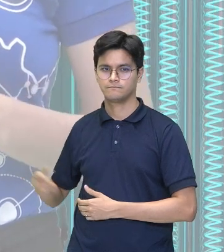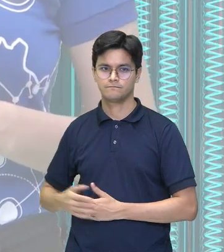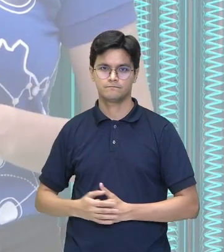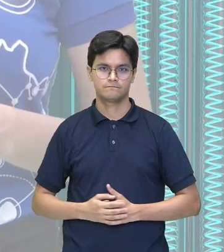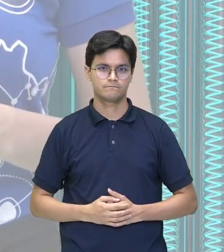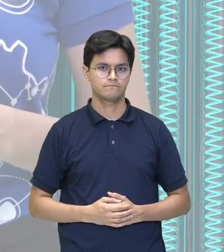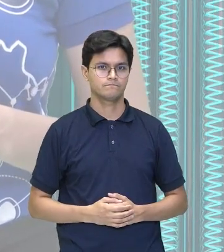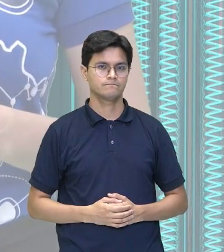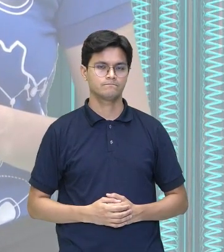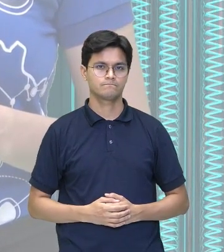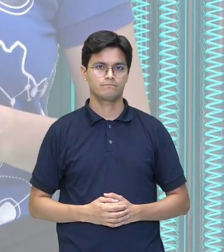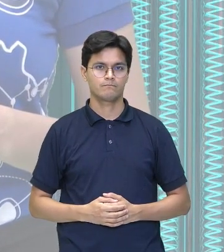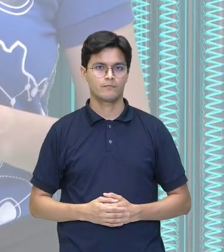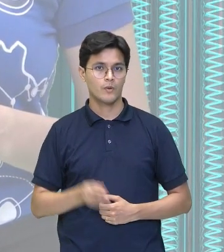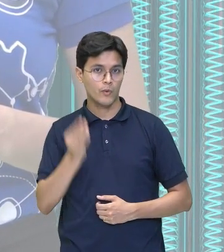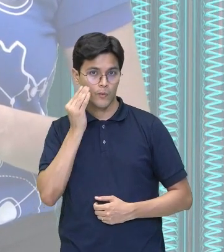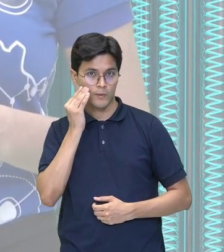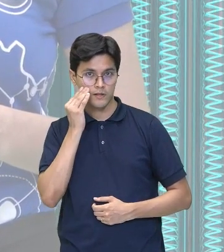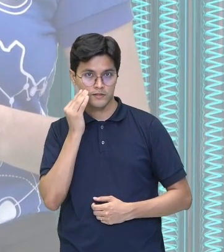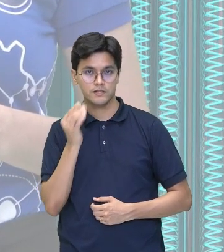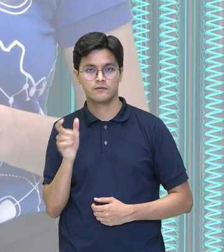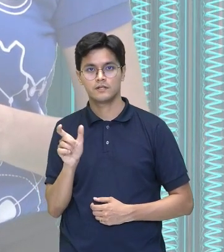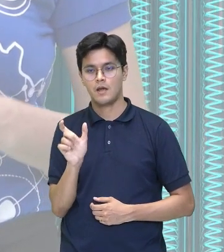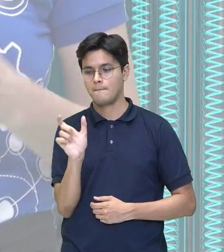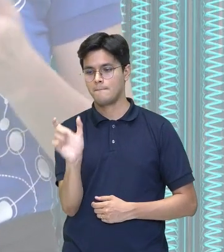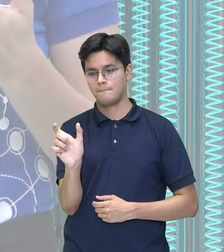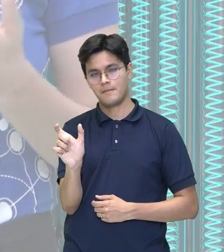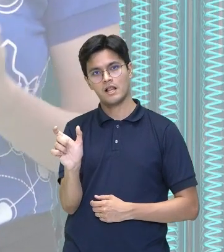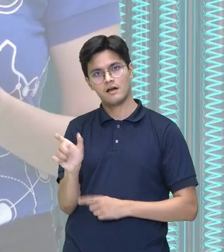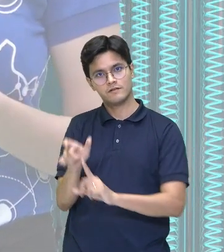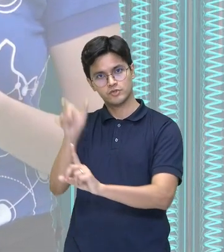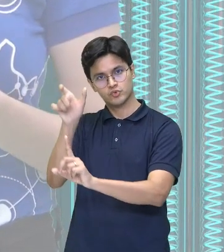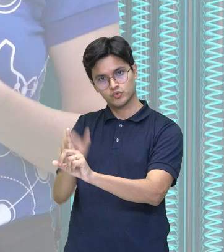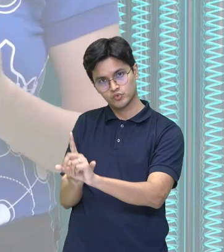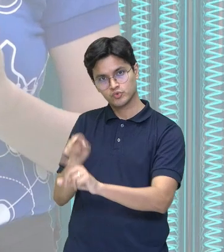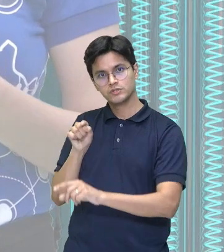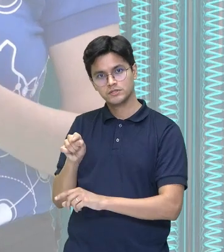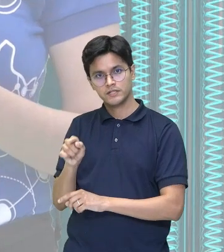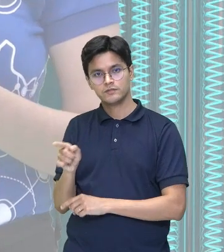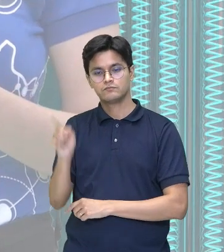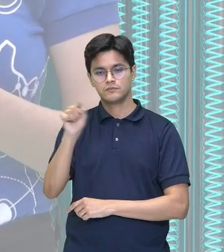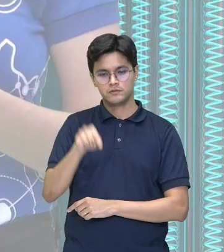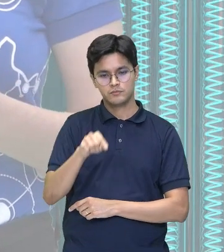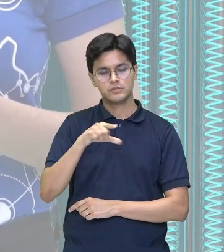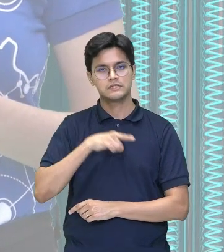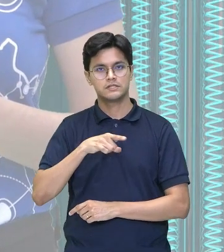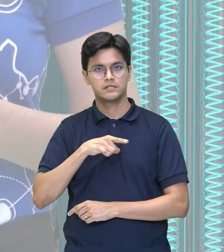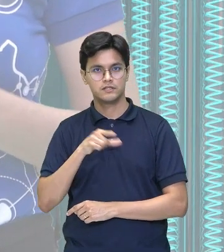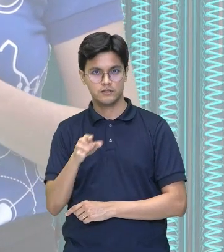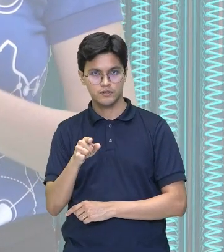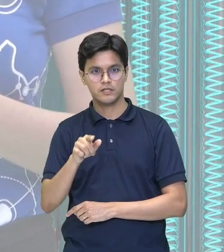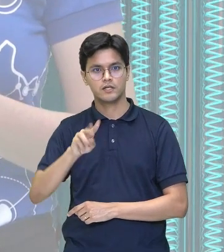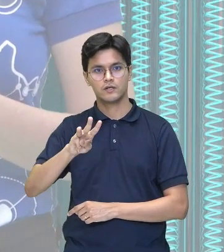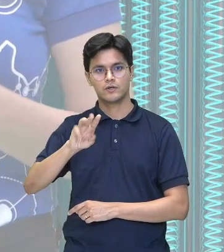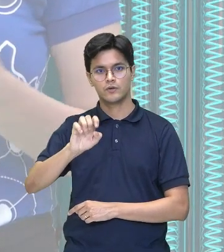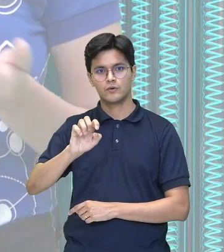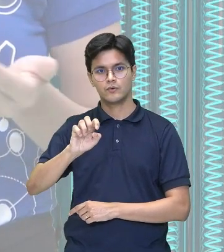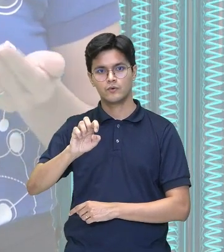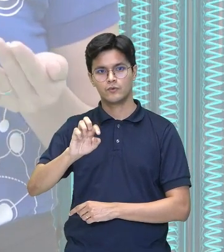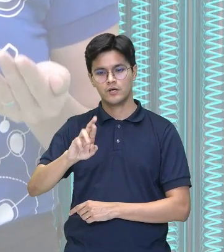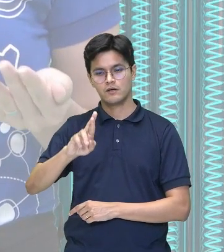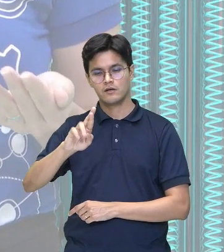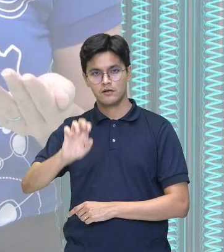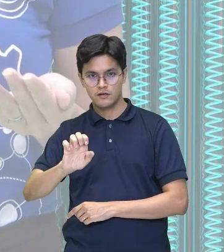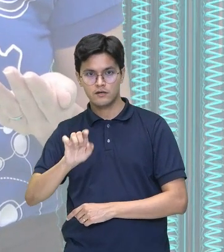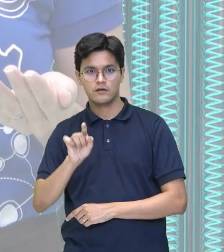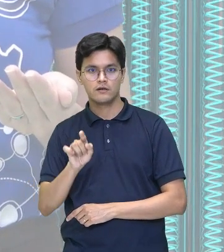math? Observem que o sujeito é she, o was está concordando, né, com o sujeito. Studying math.